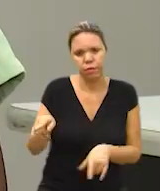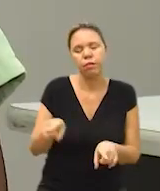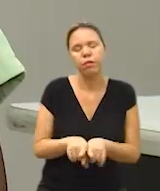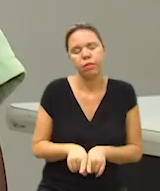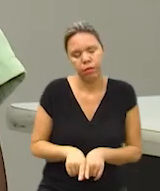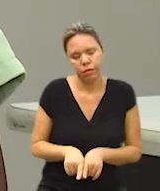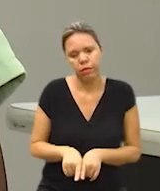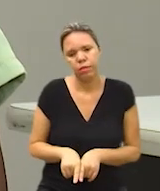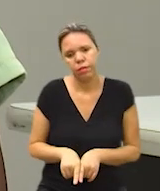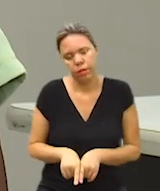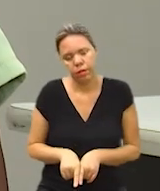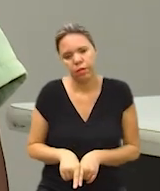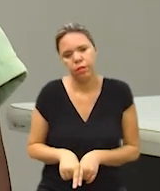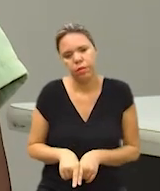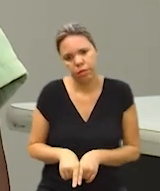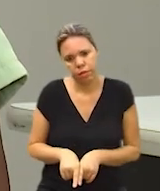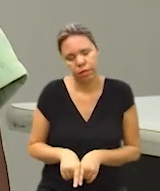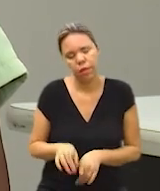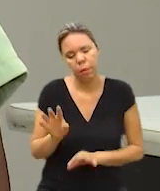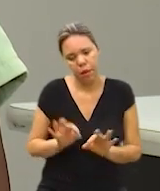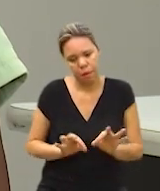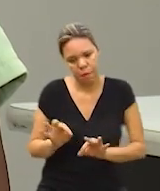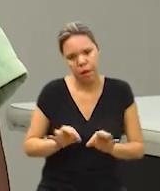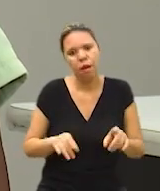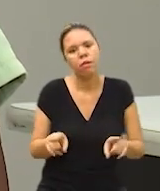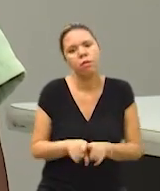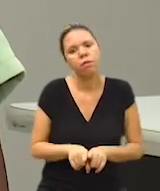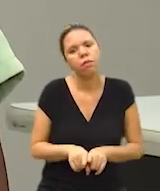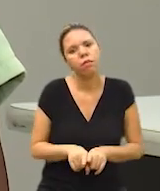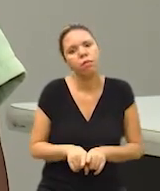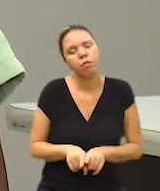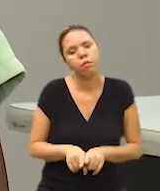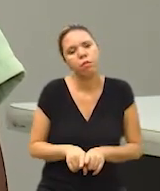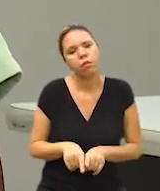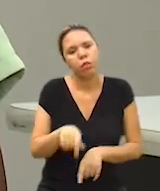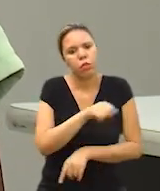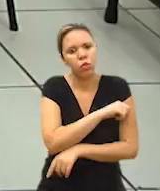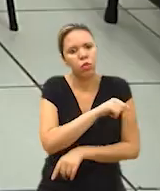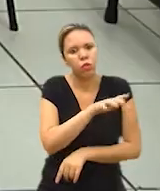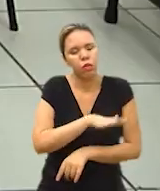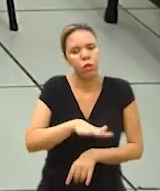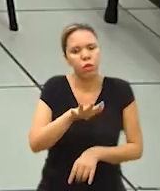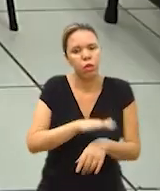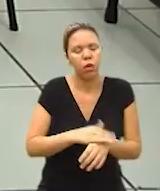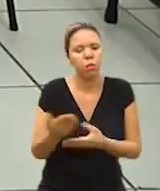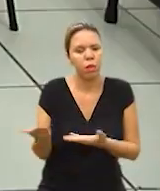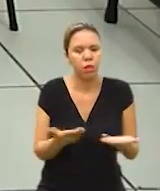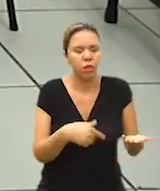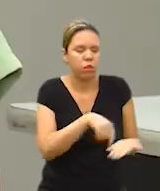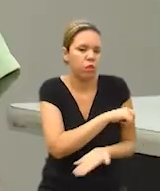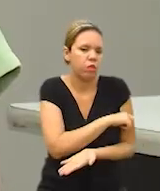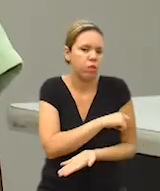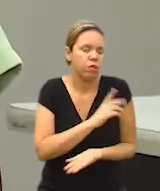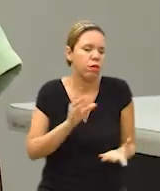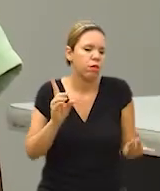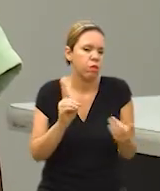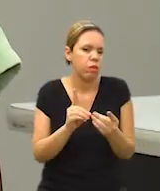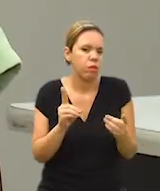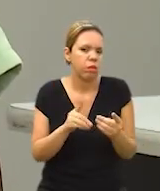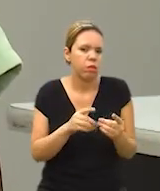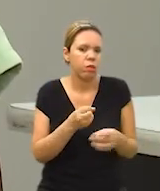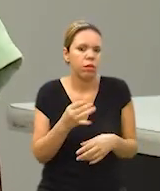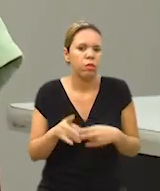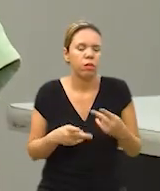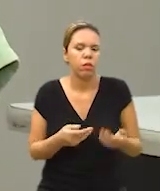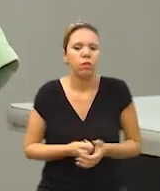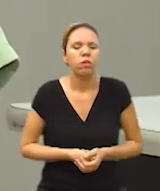também. E a faculdade tem que estar preparada também, né? Para preparar esses alunos, para receber esses alunos e atender essa